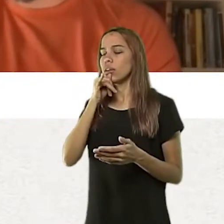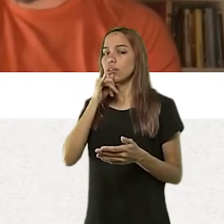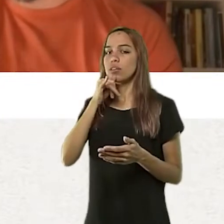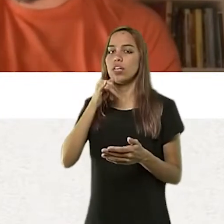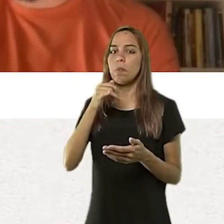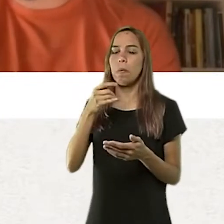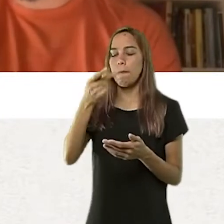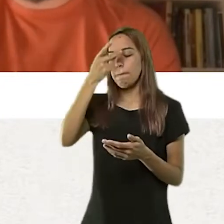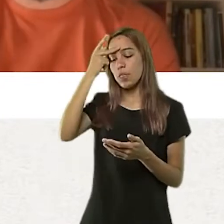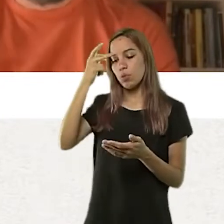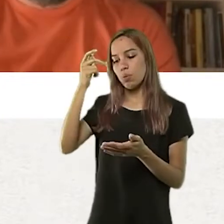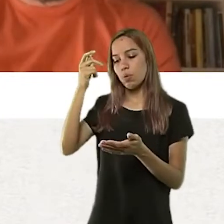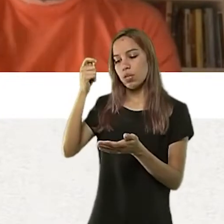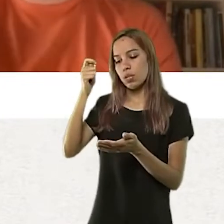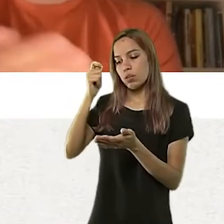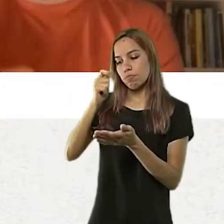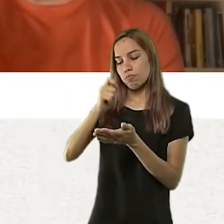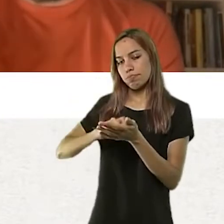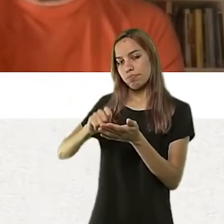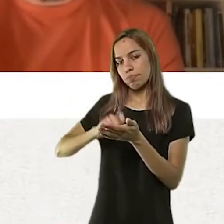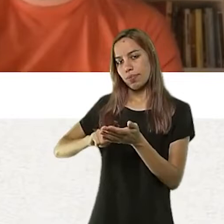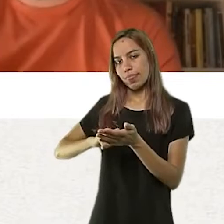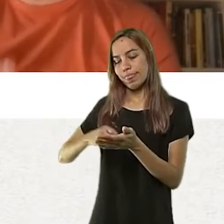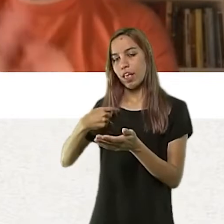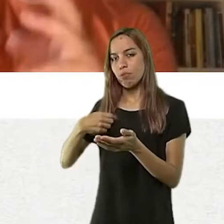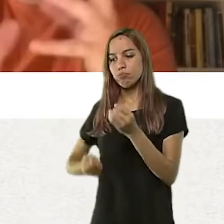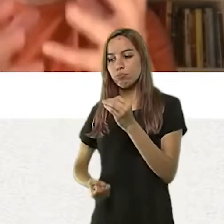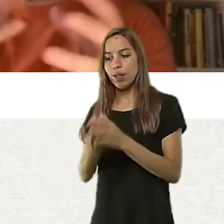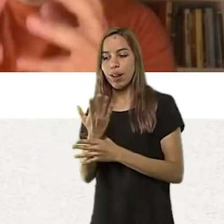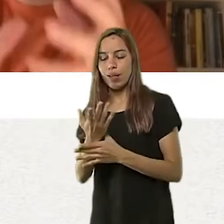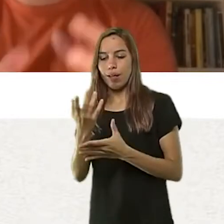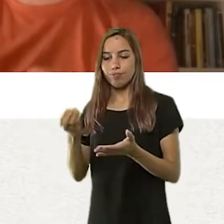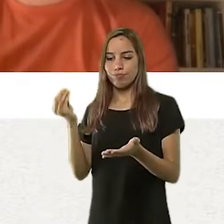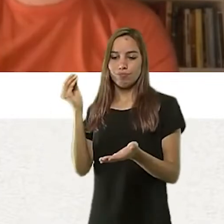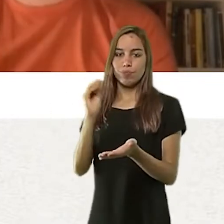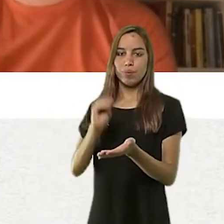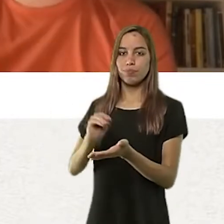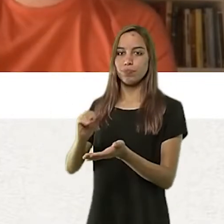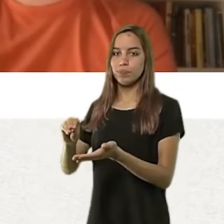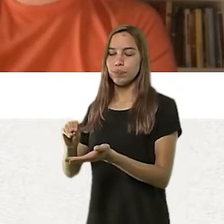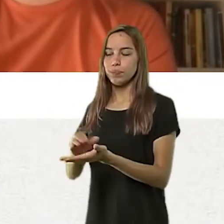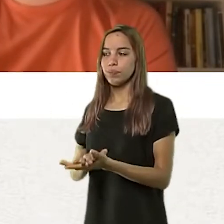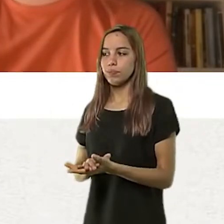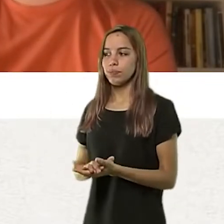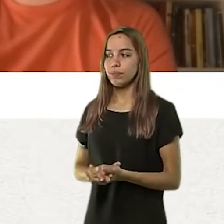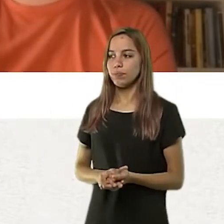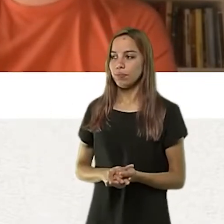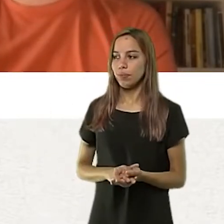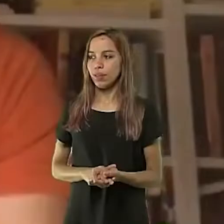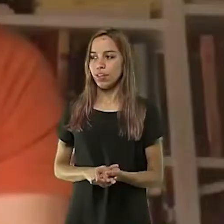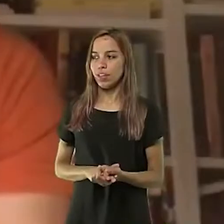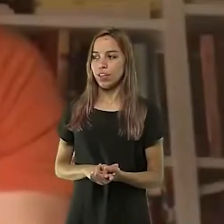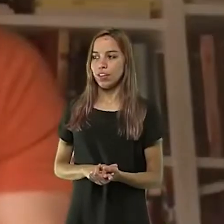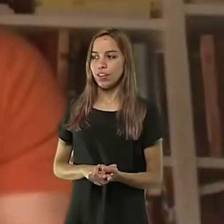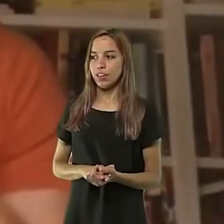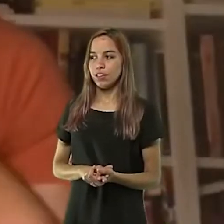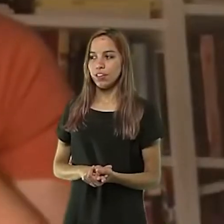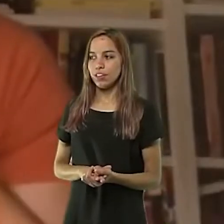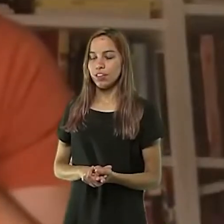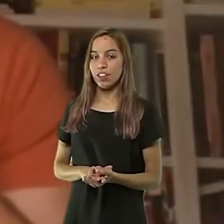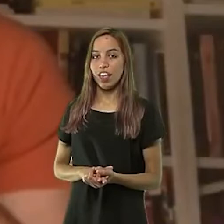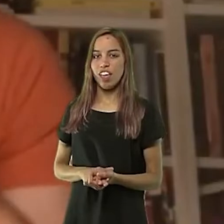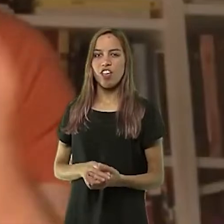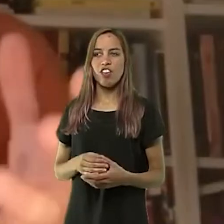dos casos não existem, são inventados, os livros também são inventados, às vezes é um pouco difícil perceber o